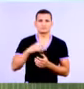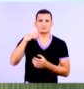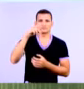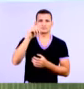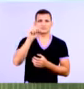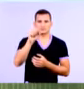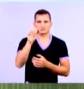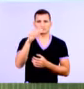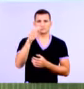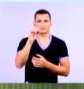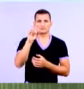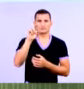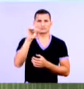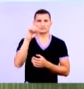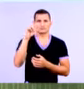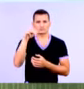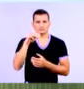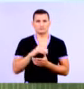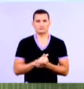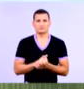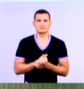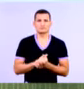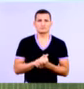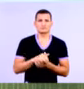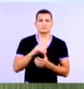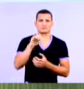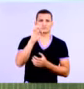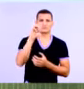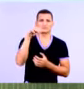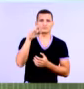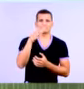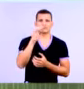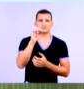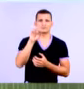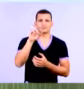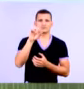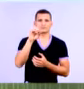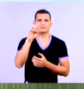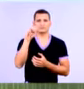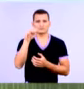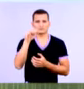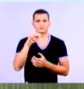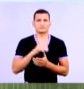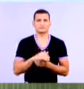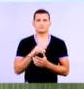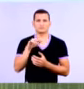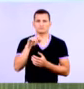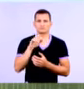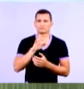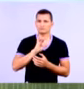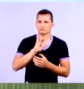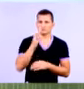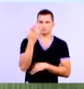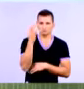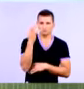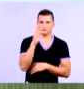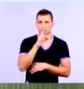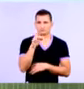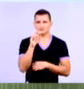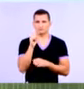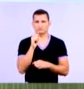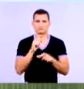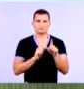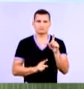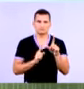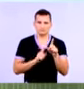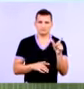está dizendo, os nomes vão sair ordenados alfabeticamente. Ah, é uma árvore só de nome? Não, eu poderia ter uma árvore de letras,